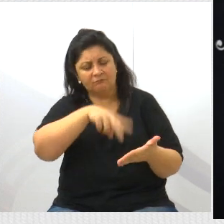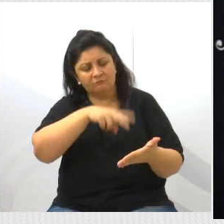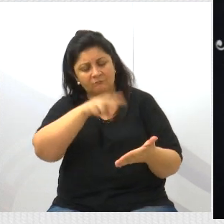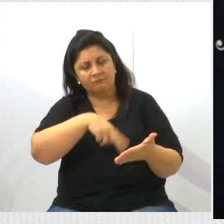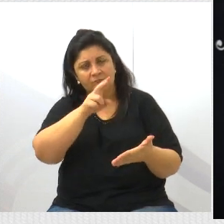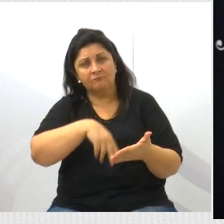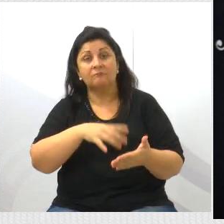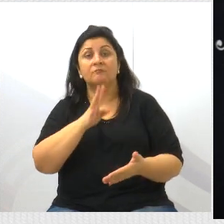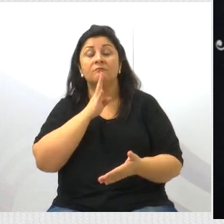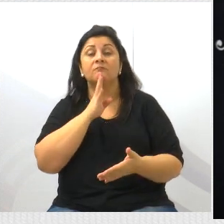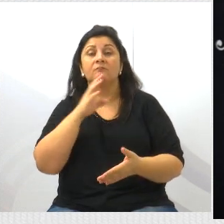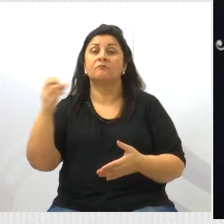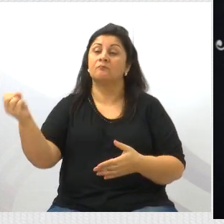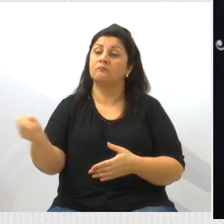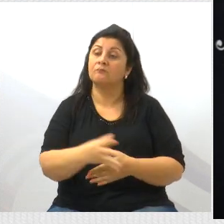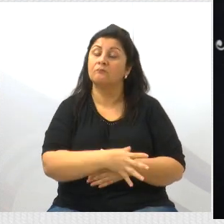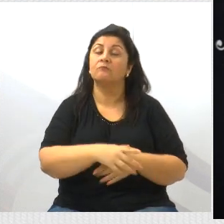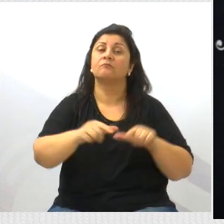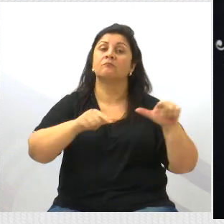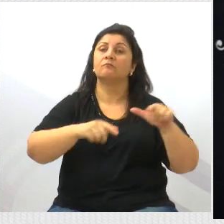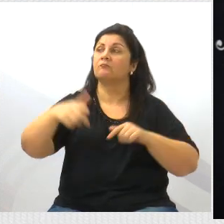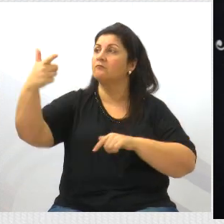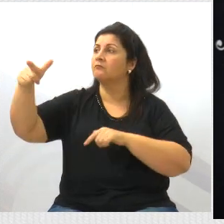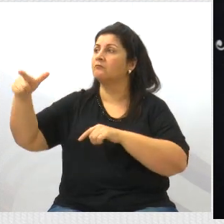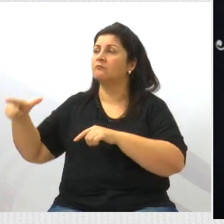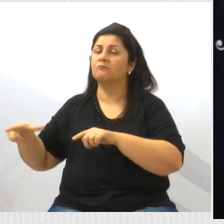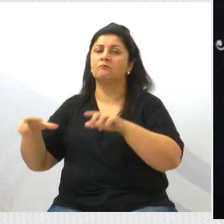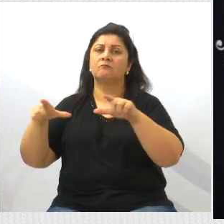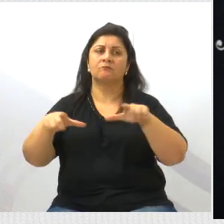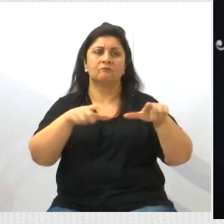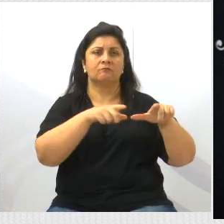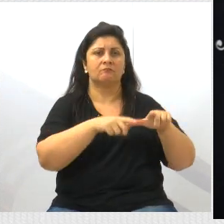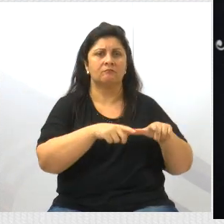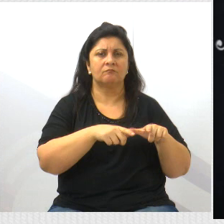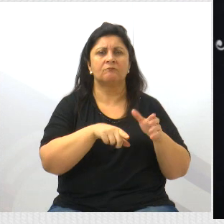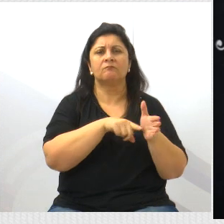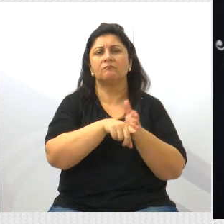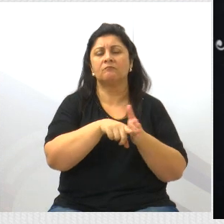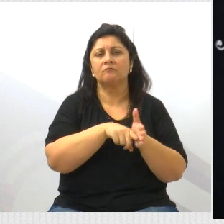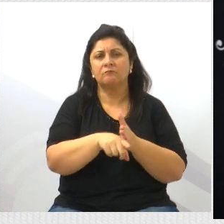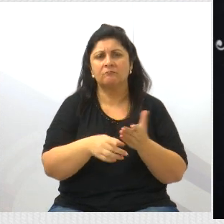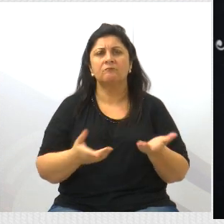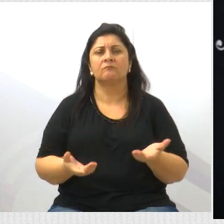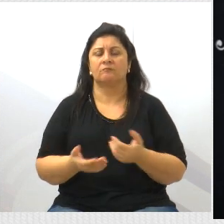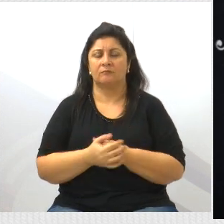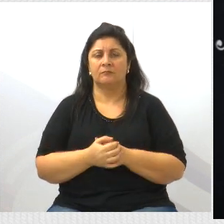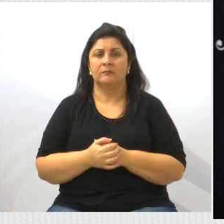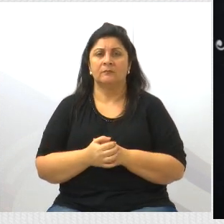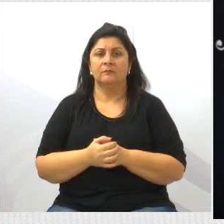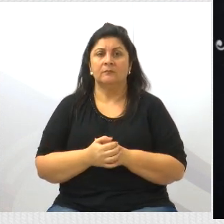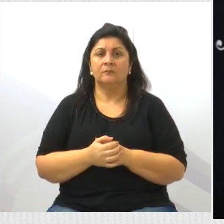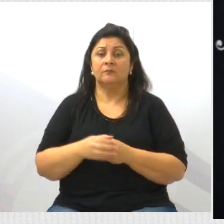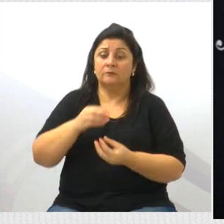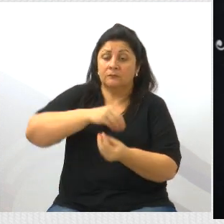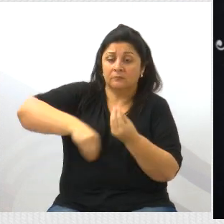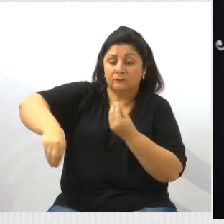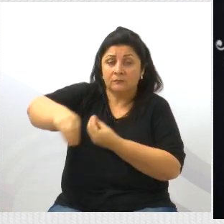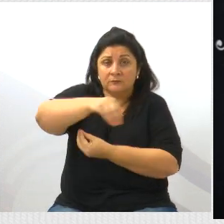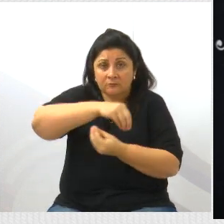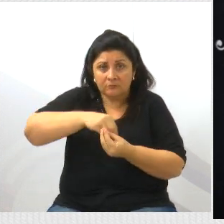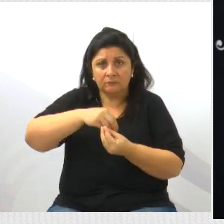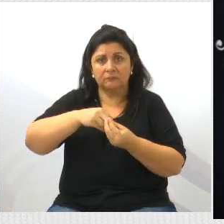conhecer novos trabalhos em outros lugares, de fazer pesquisa, de estar envolvido com o